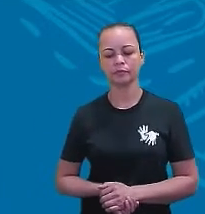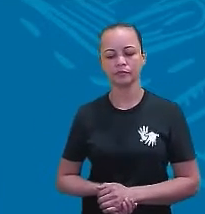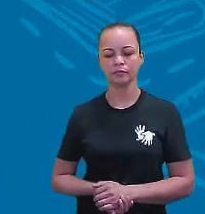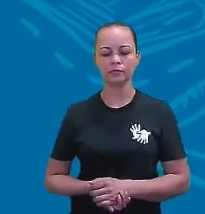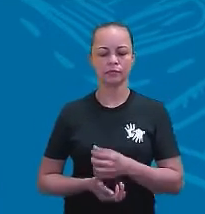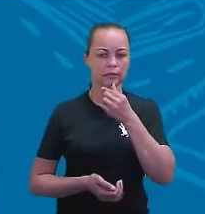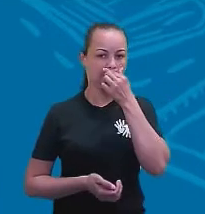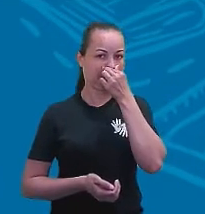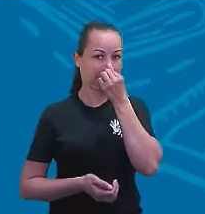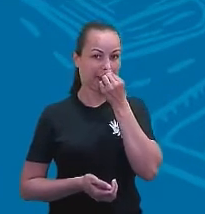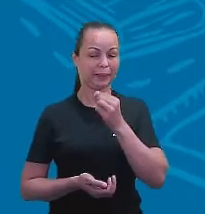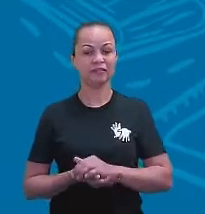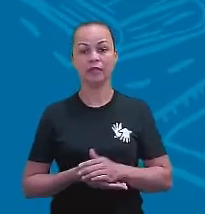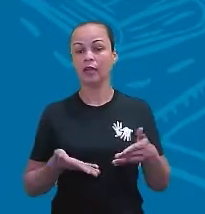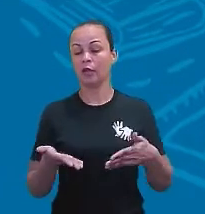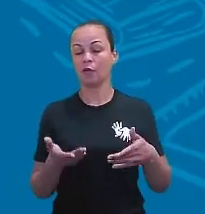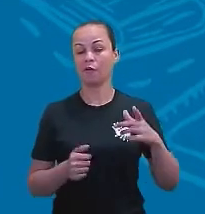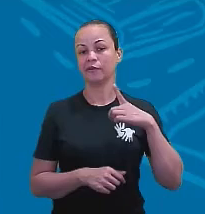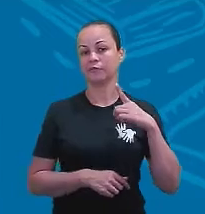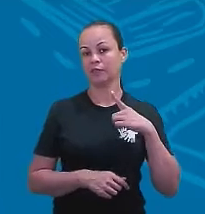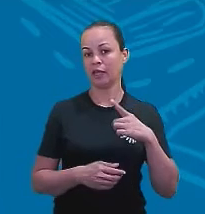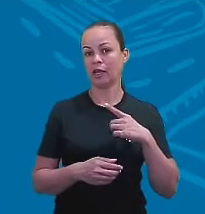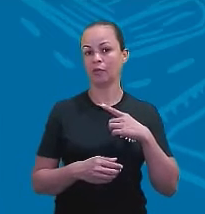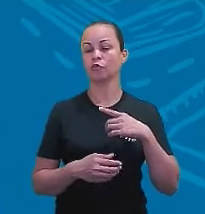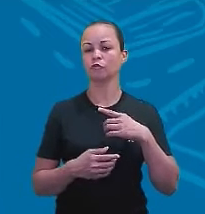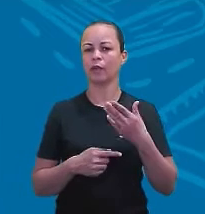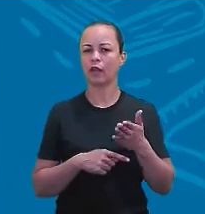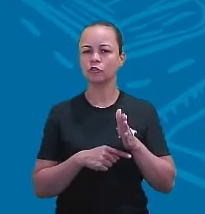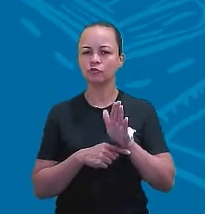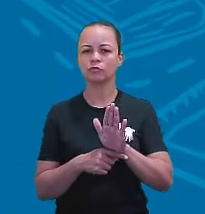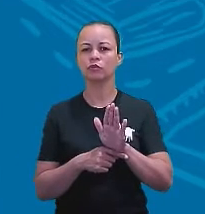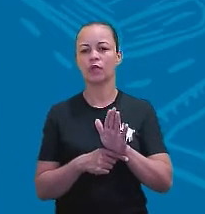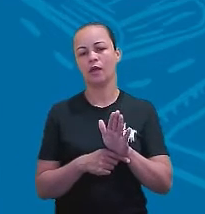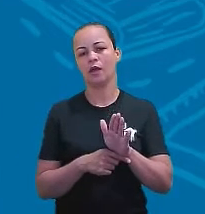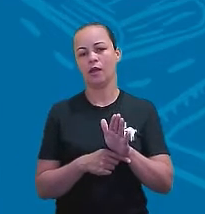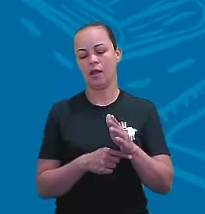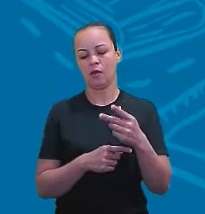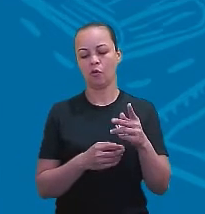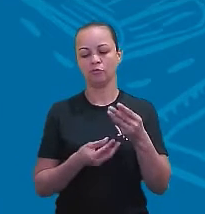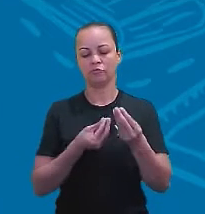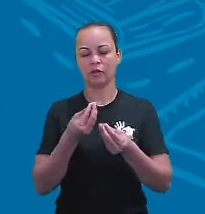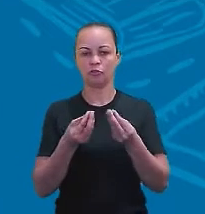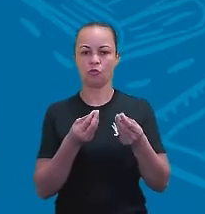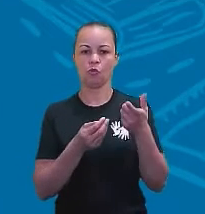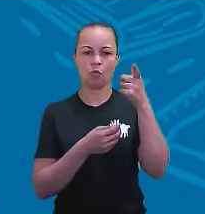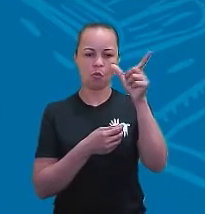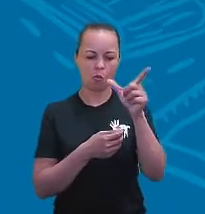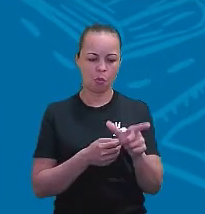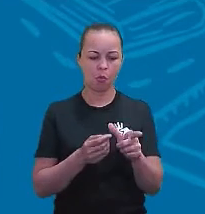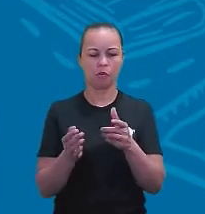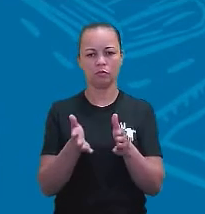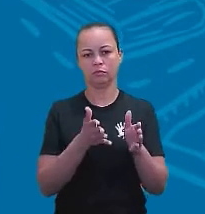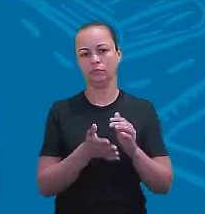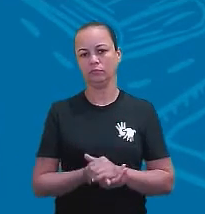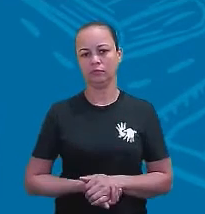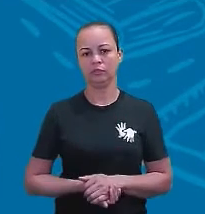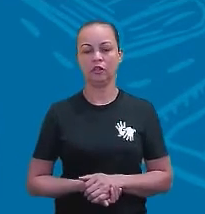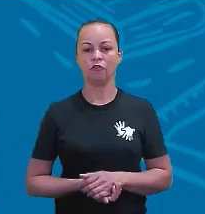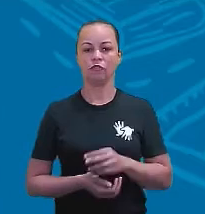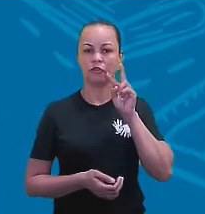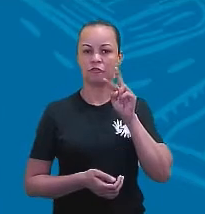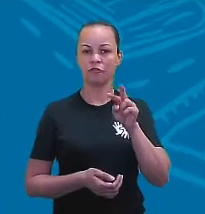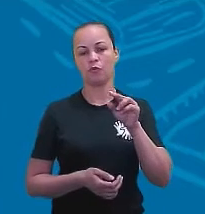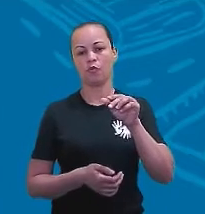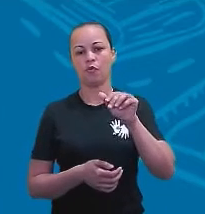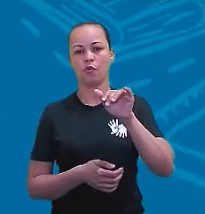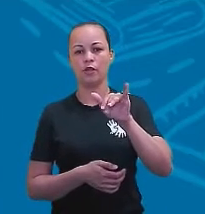Agora, a gente tem aí, ó, para reforçar como você faz com os outros. Você viu com is, e com